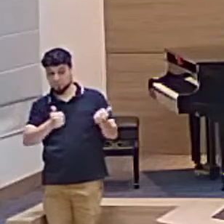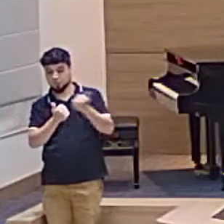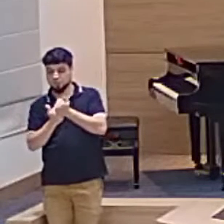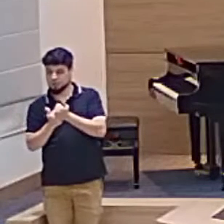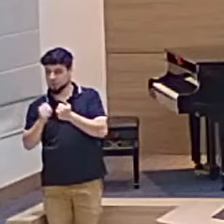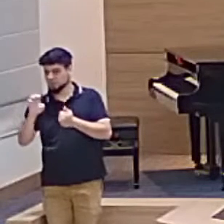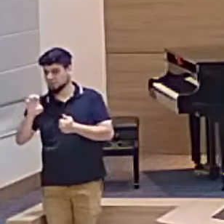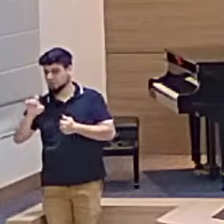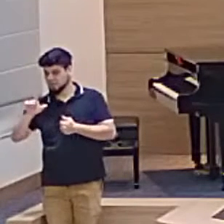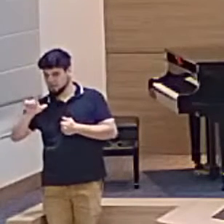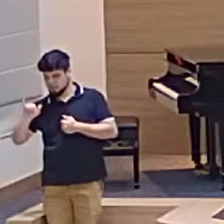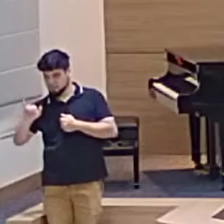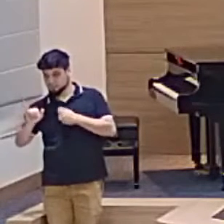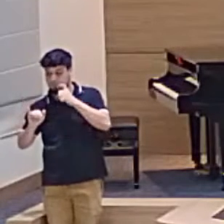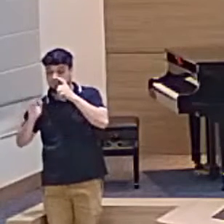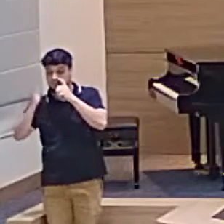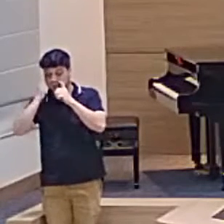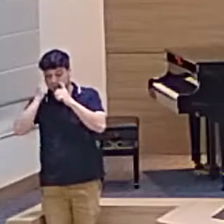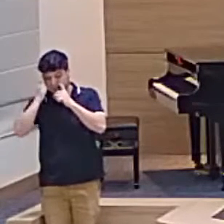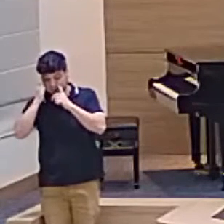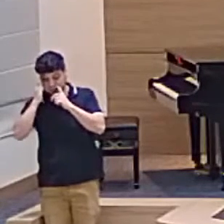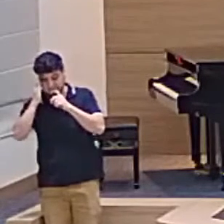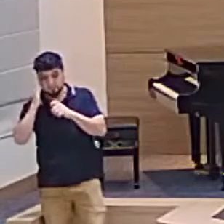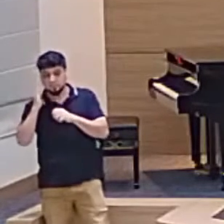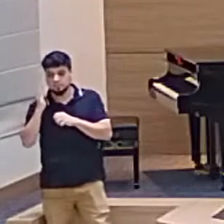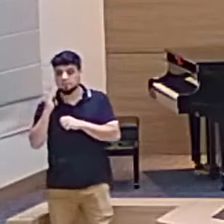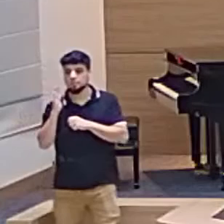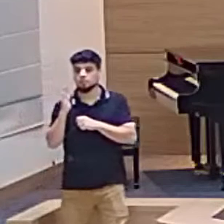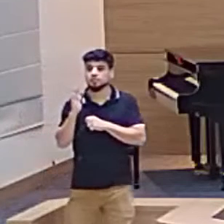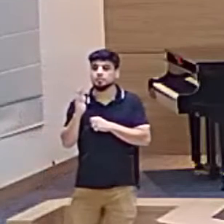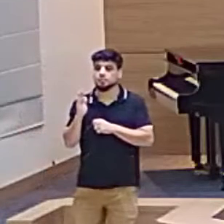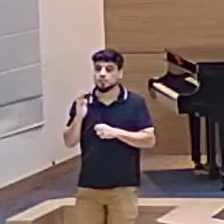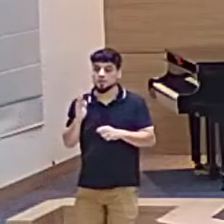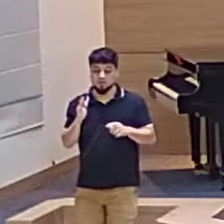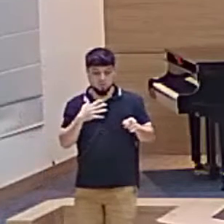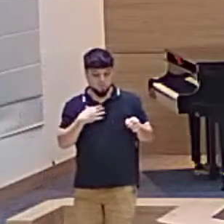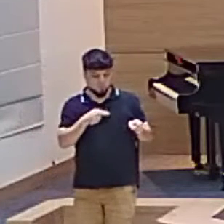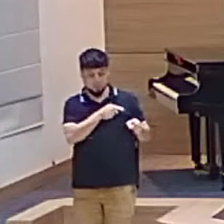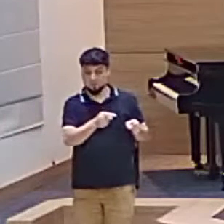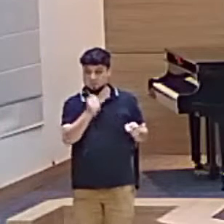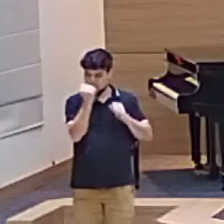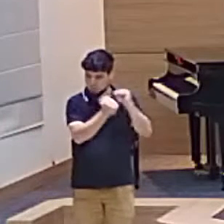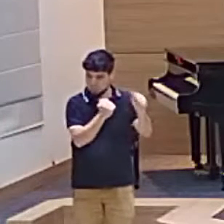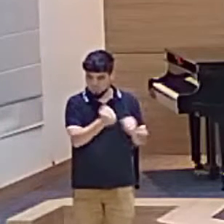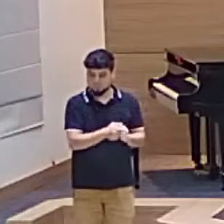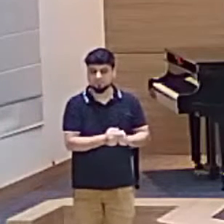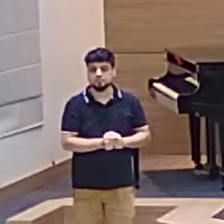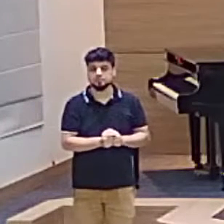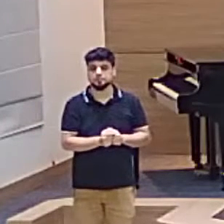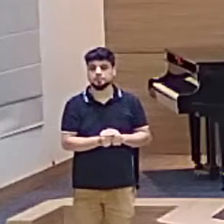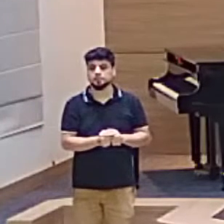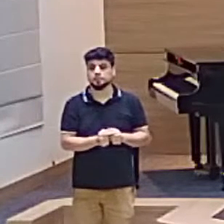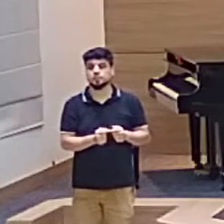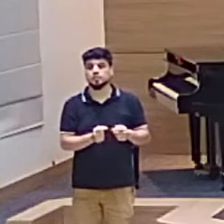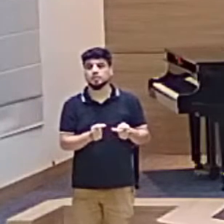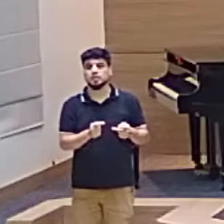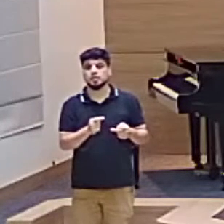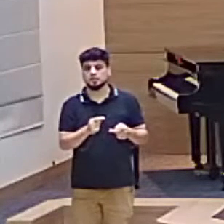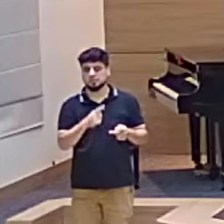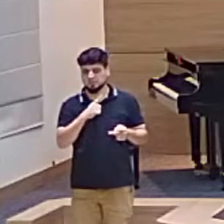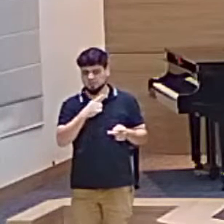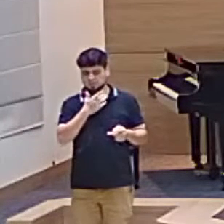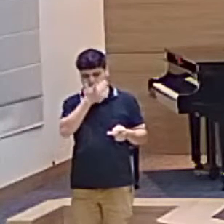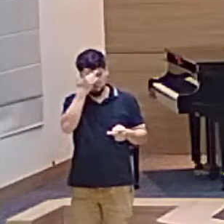viu tudo acontecer ele viu hofni e finéias serem mortos por que estavam contra a vontade de Deus eram homens corruptos